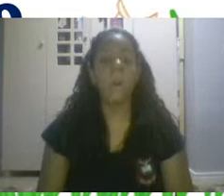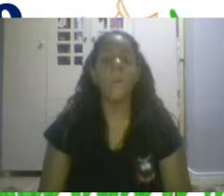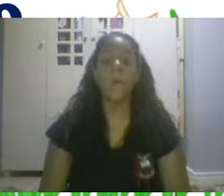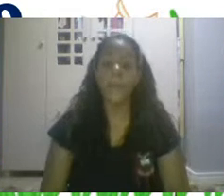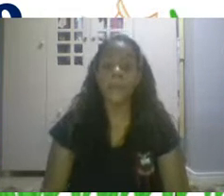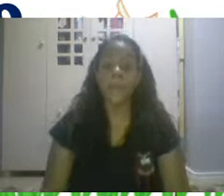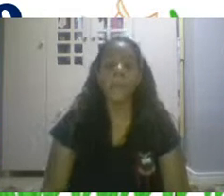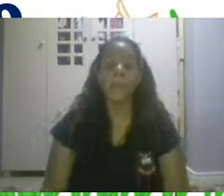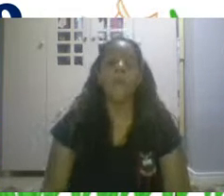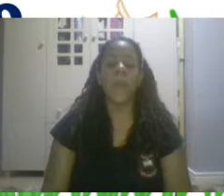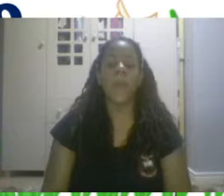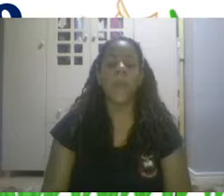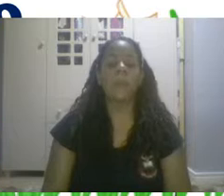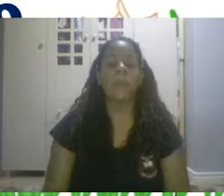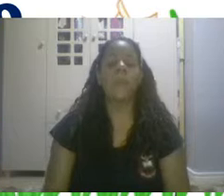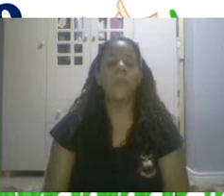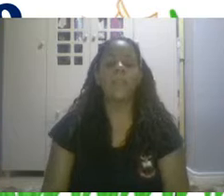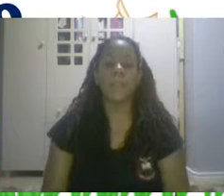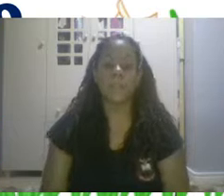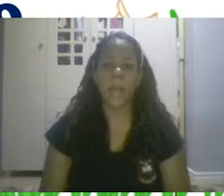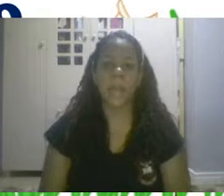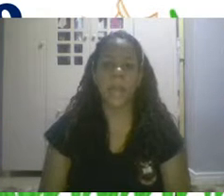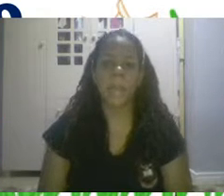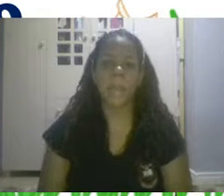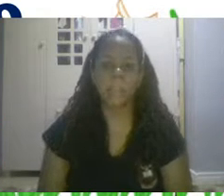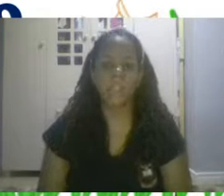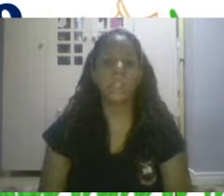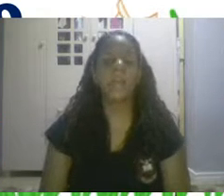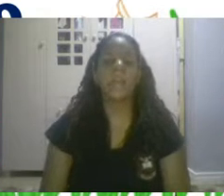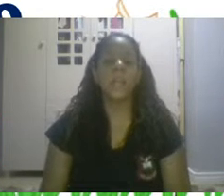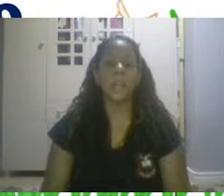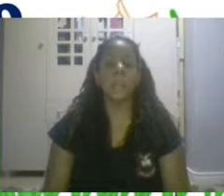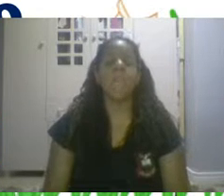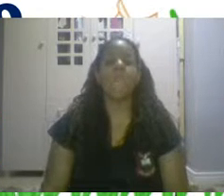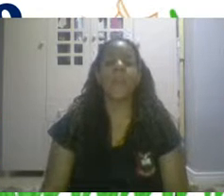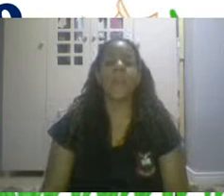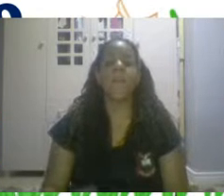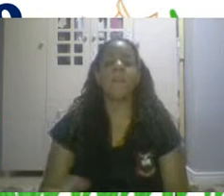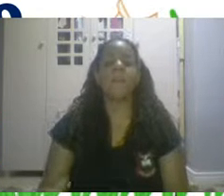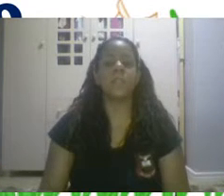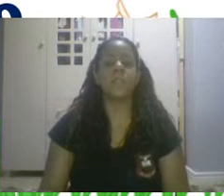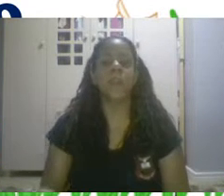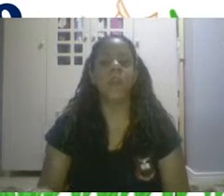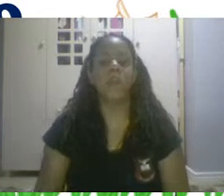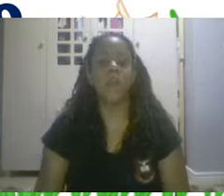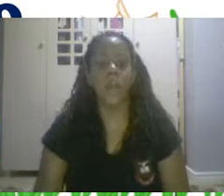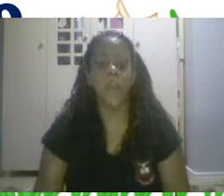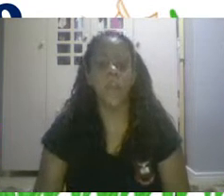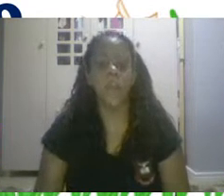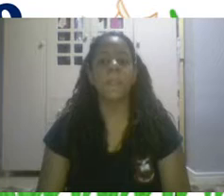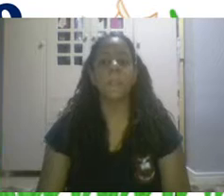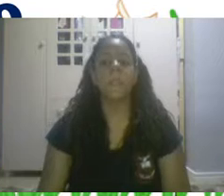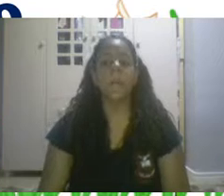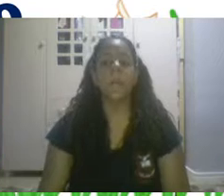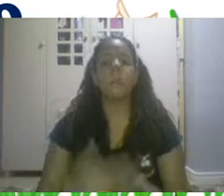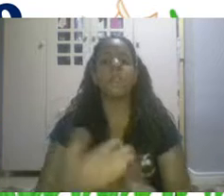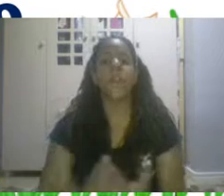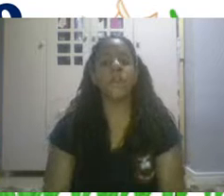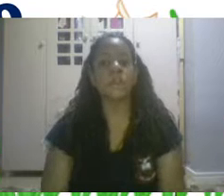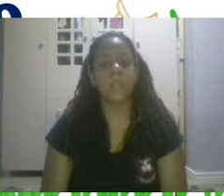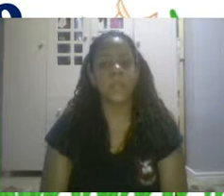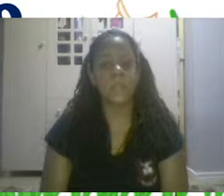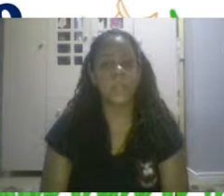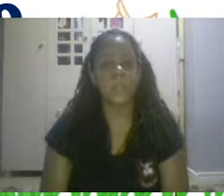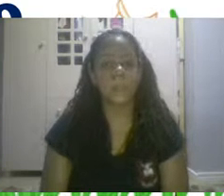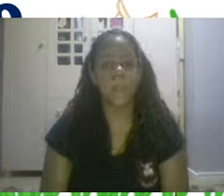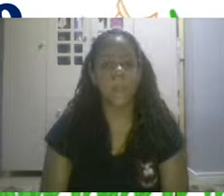indivíduo. Porém, não necessariamente que vai precisar ocorrer, né, o